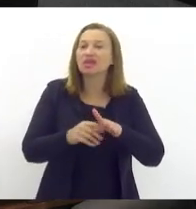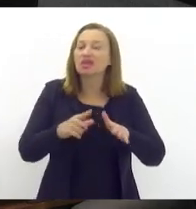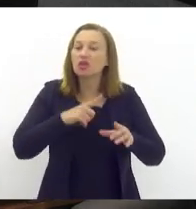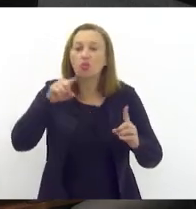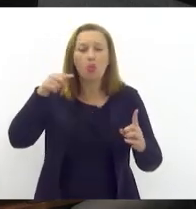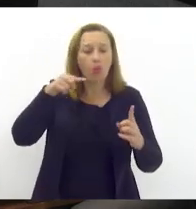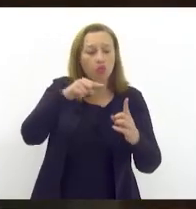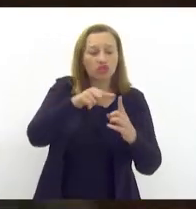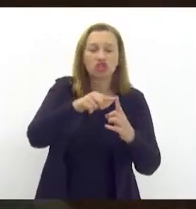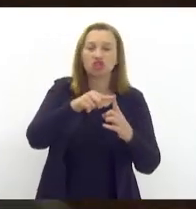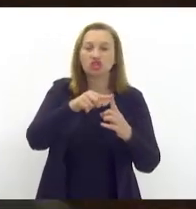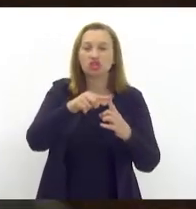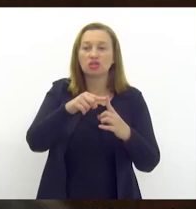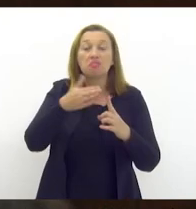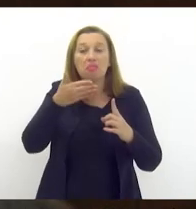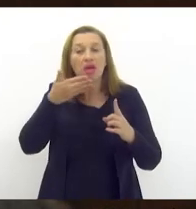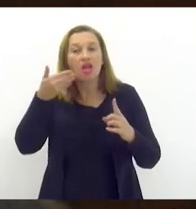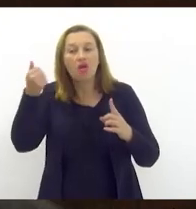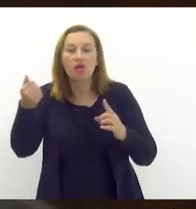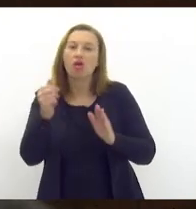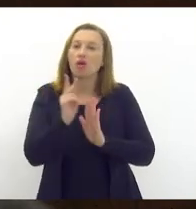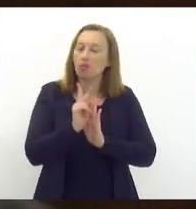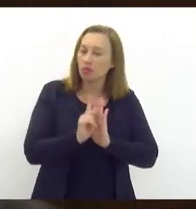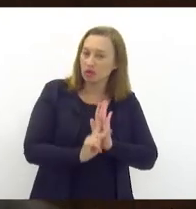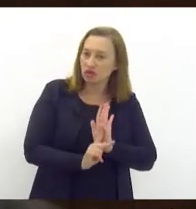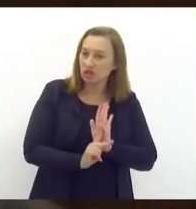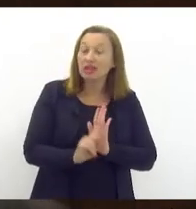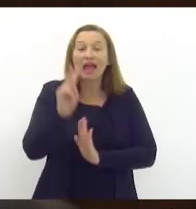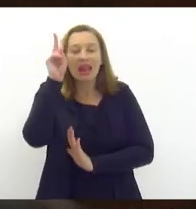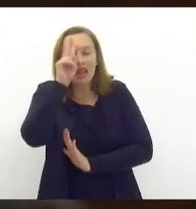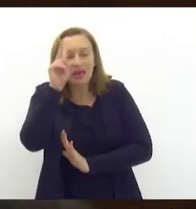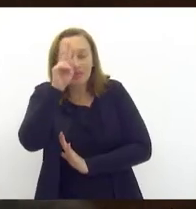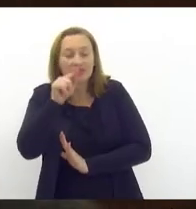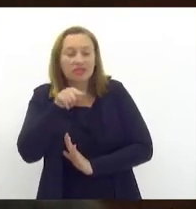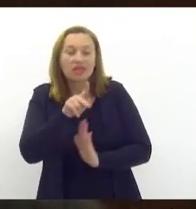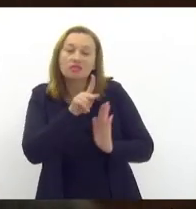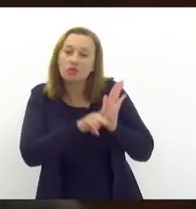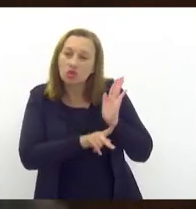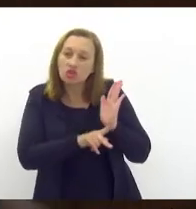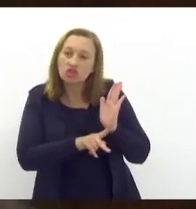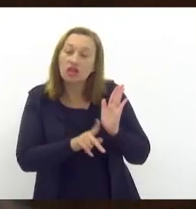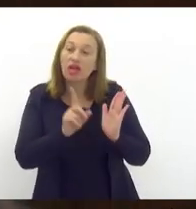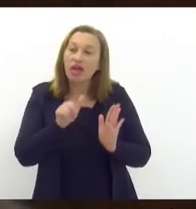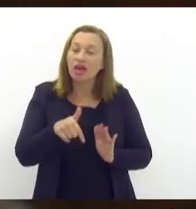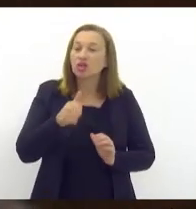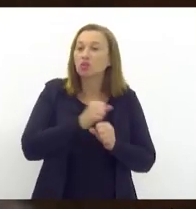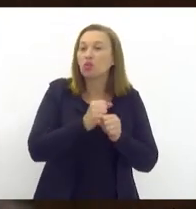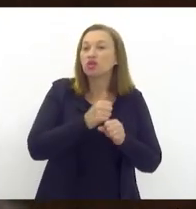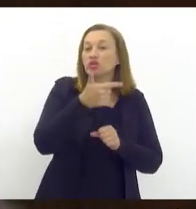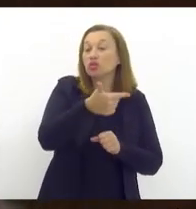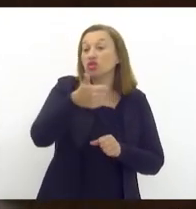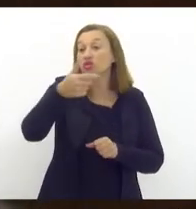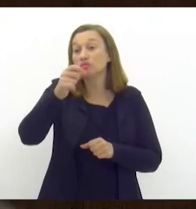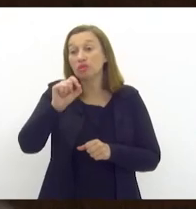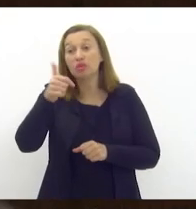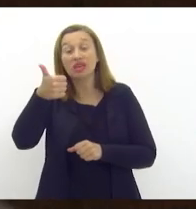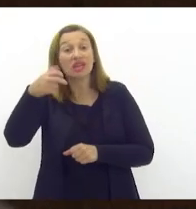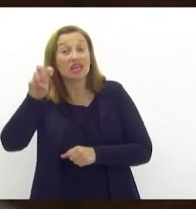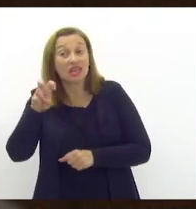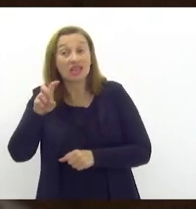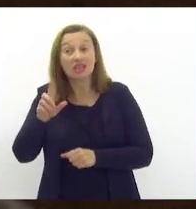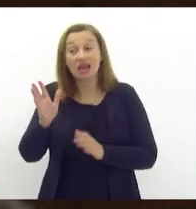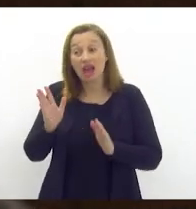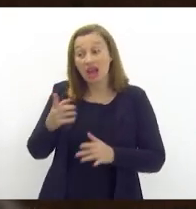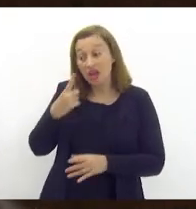de aperfeiçoar o projeto, lembrando que esse projeto é de 2015 e aqui